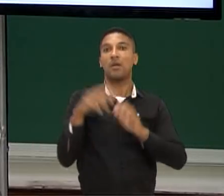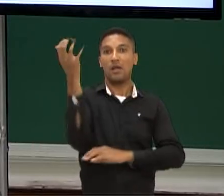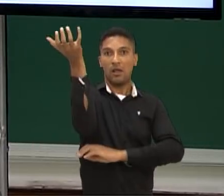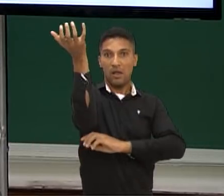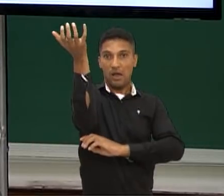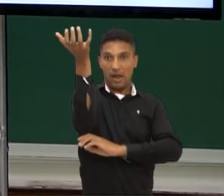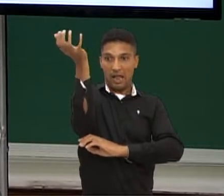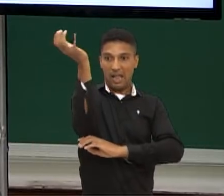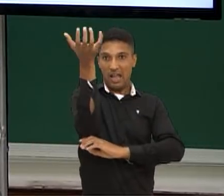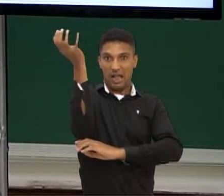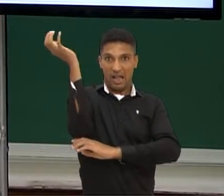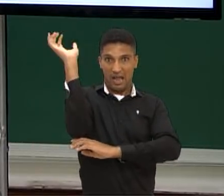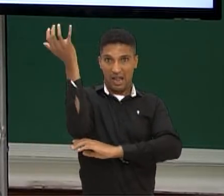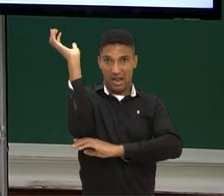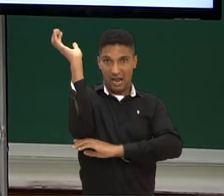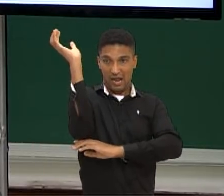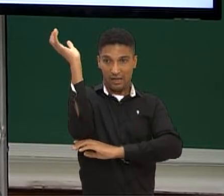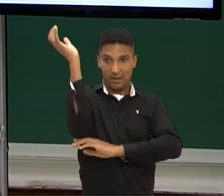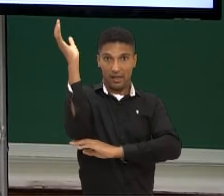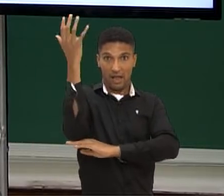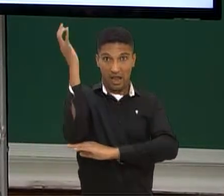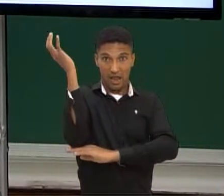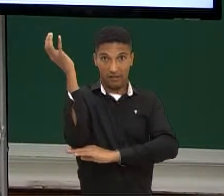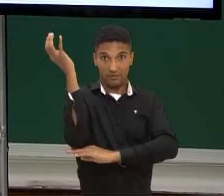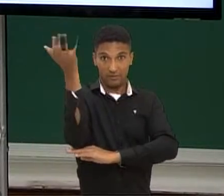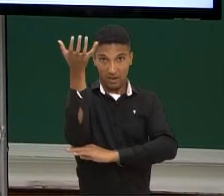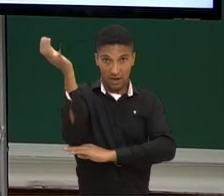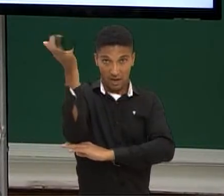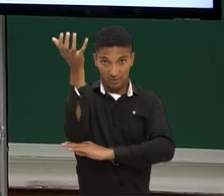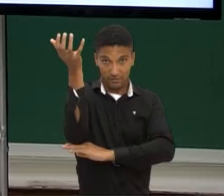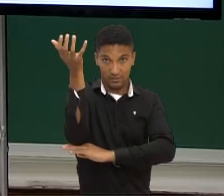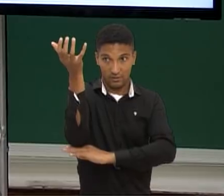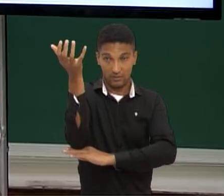e a quantidade de água que aquela região disponibiliza.